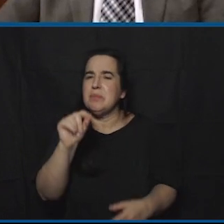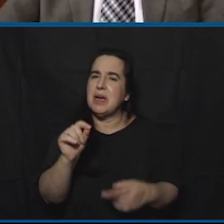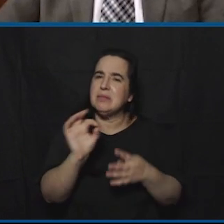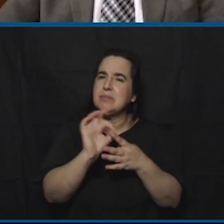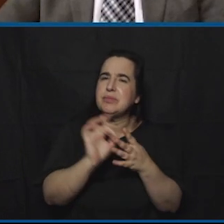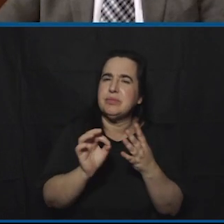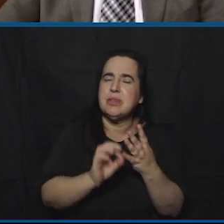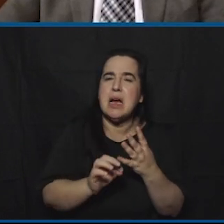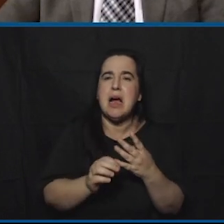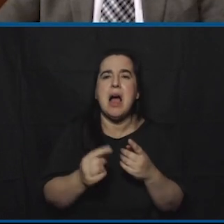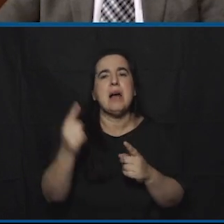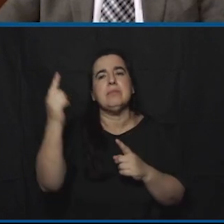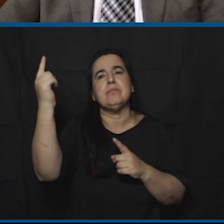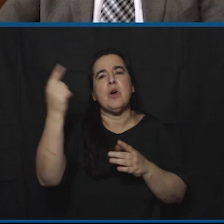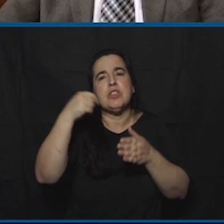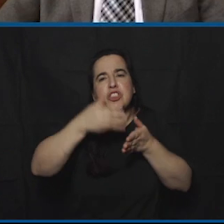à primeira vinda e à